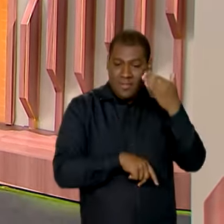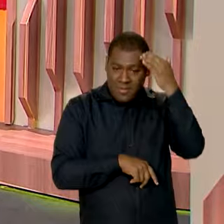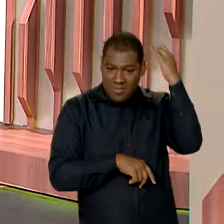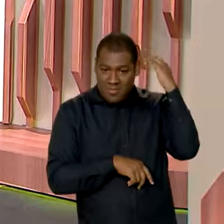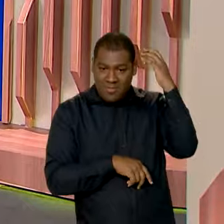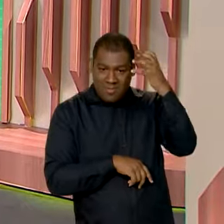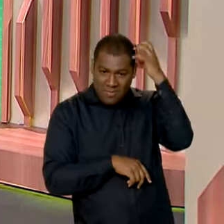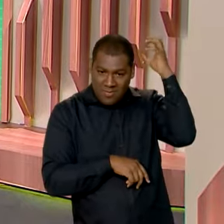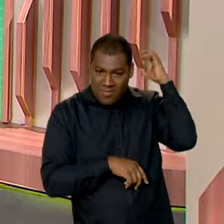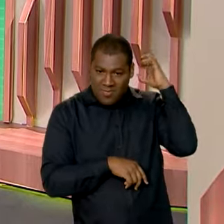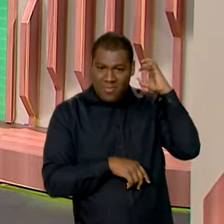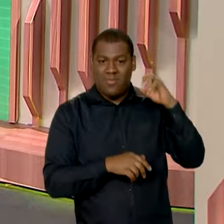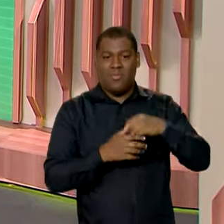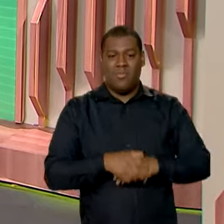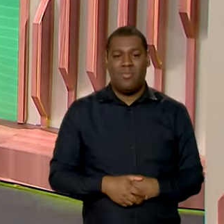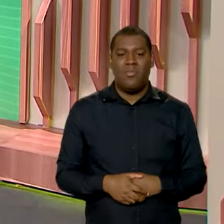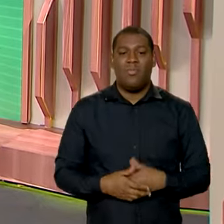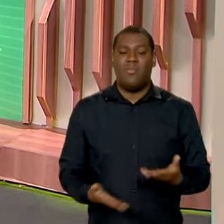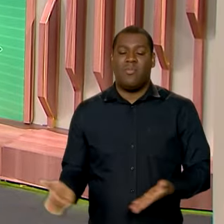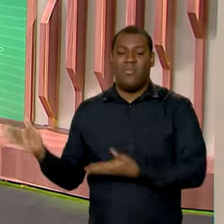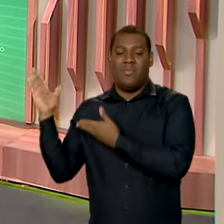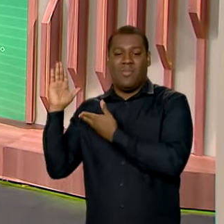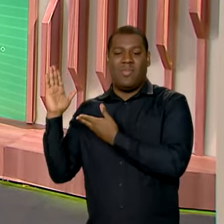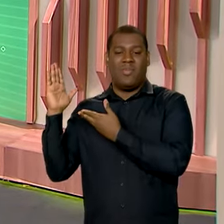sabe que basta acessar